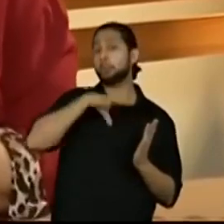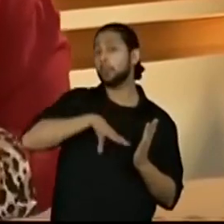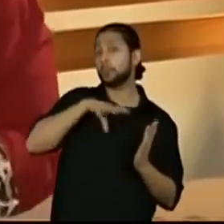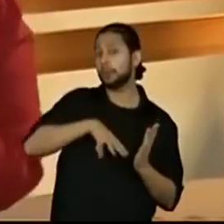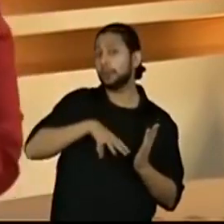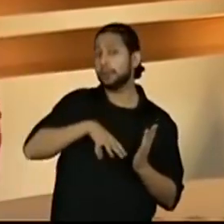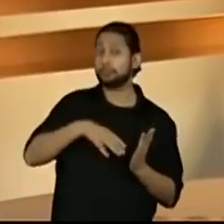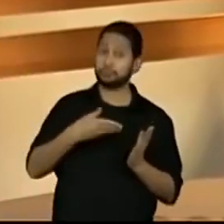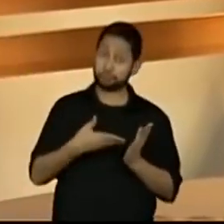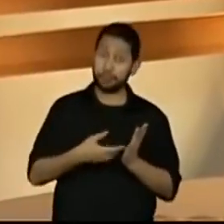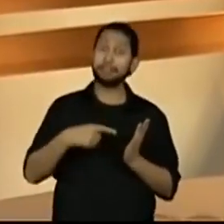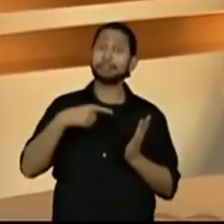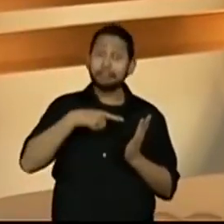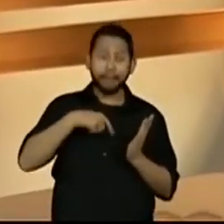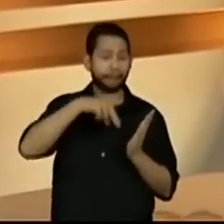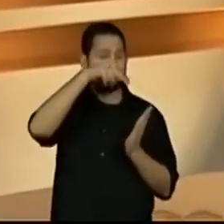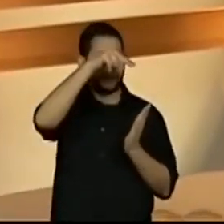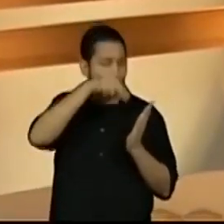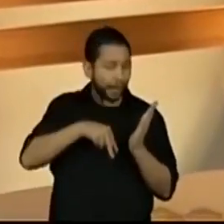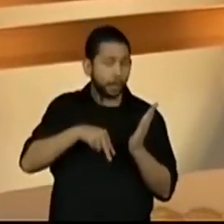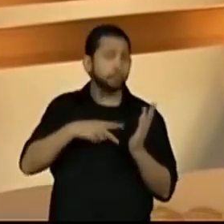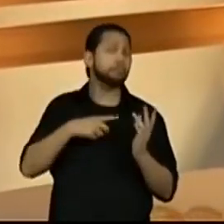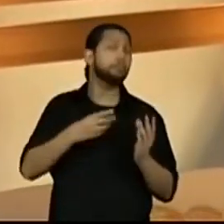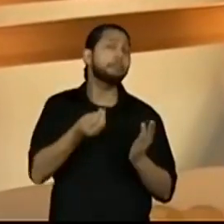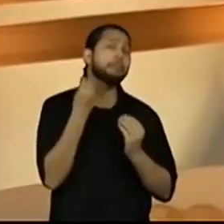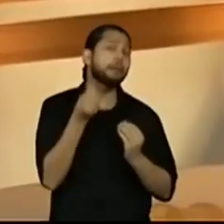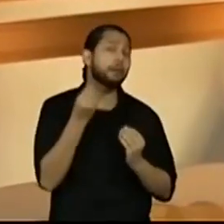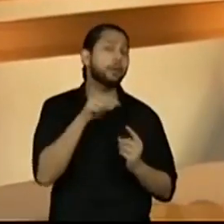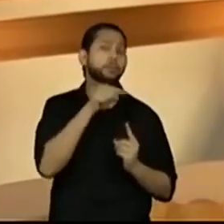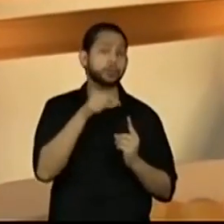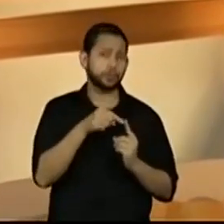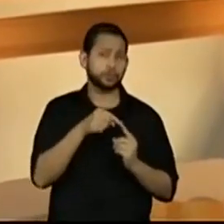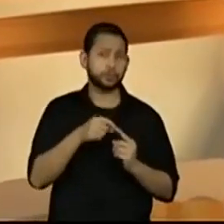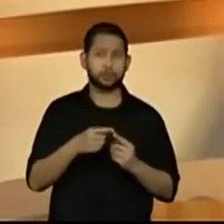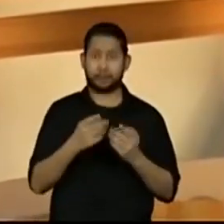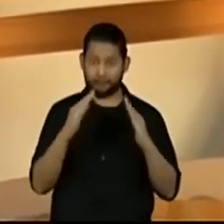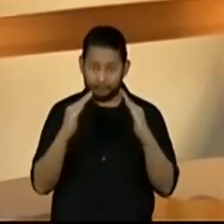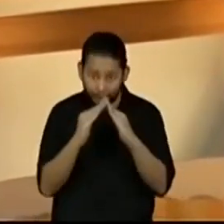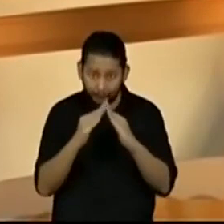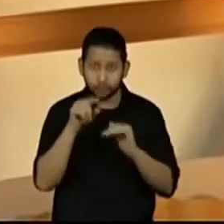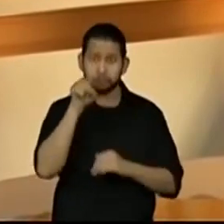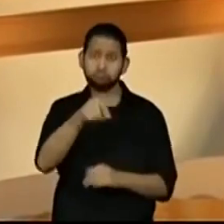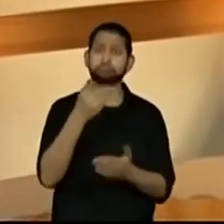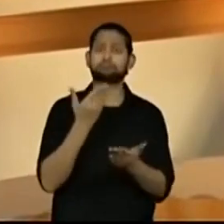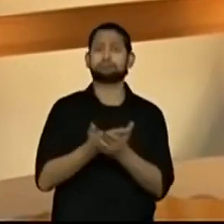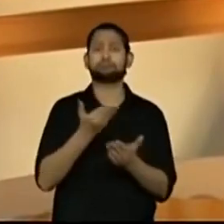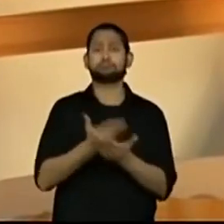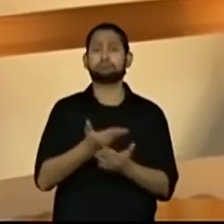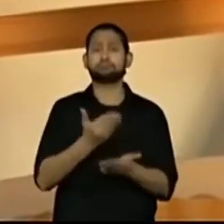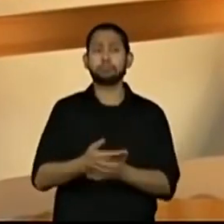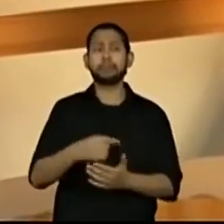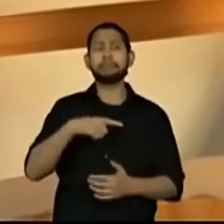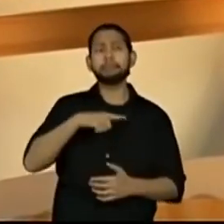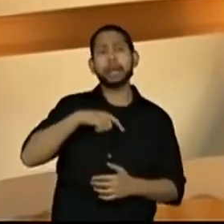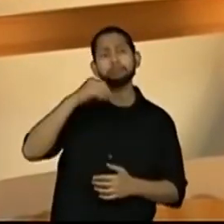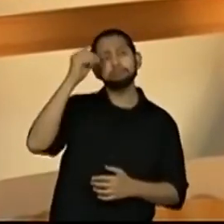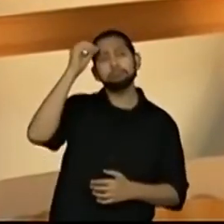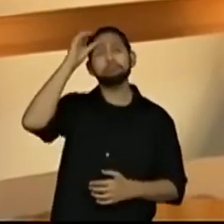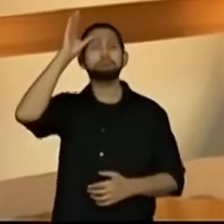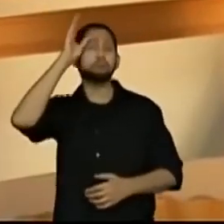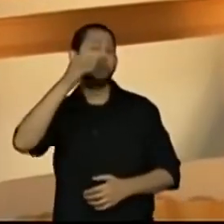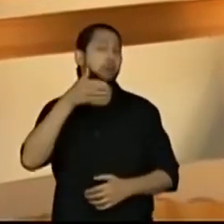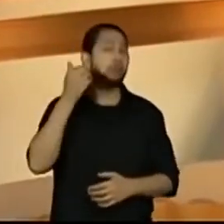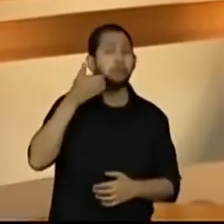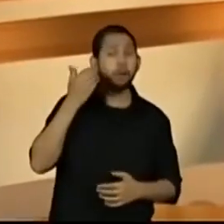momento que vocês estão estudando em casa, tem uma série de situações de leitura que vocês têm